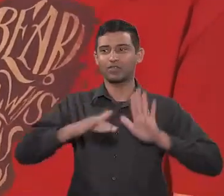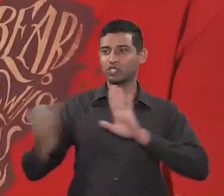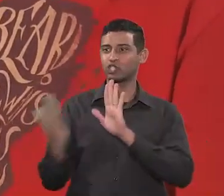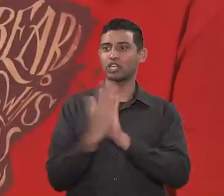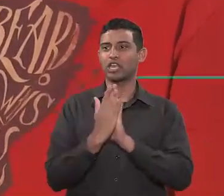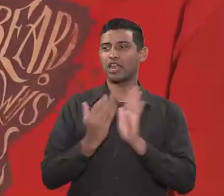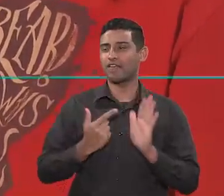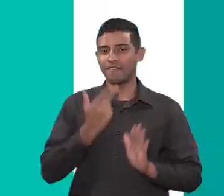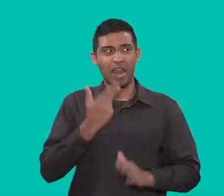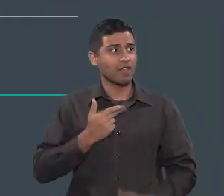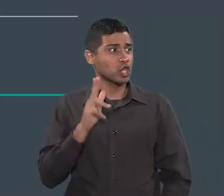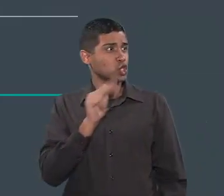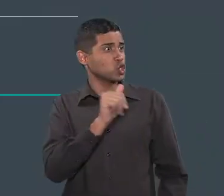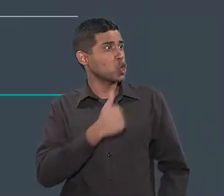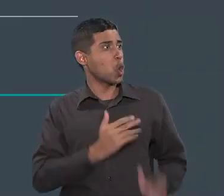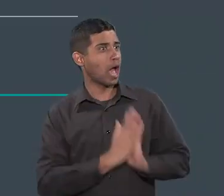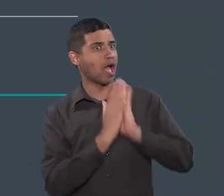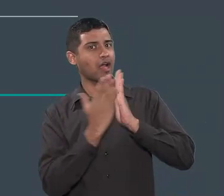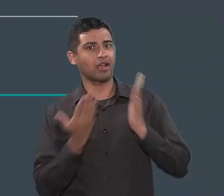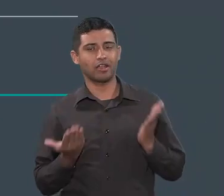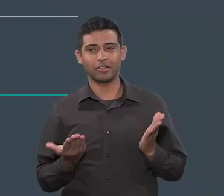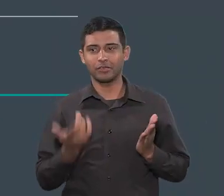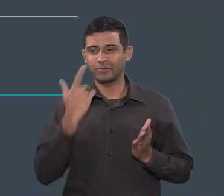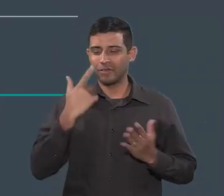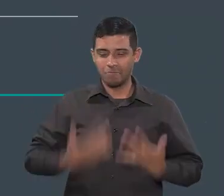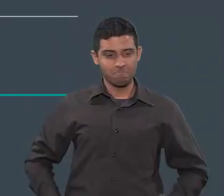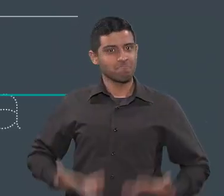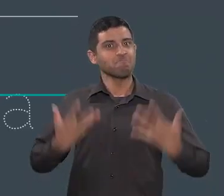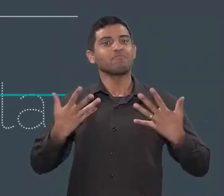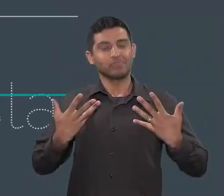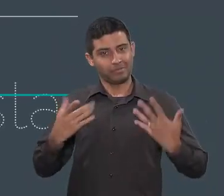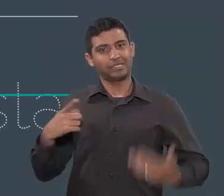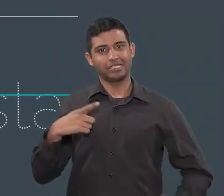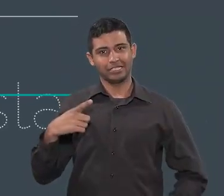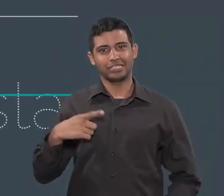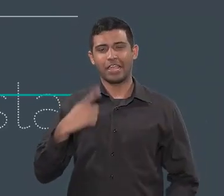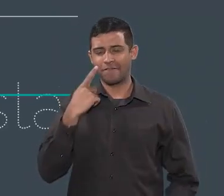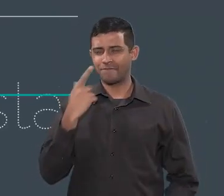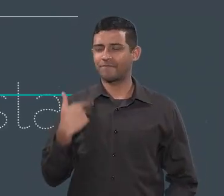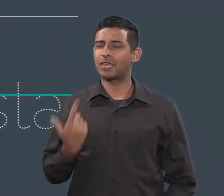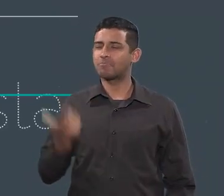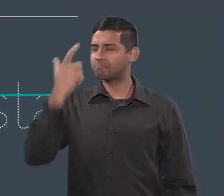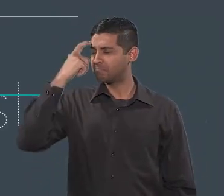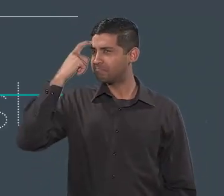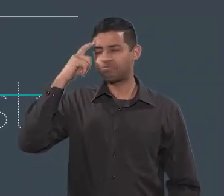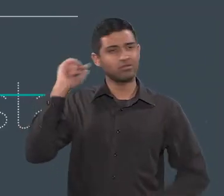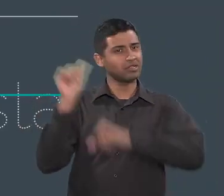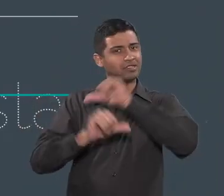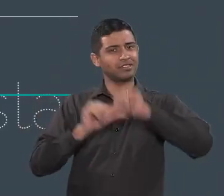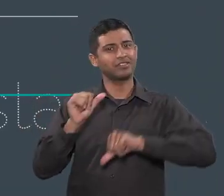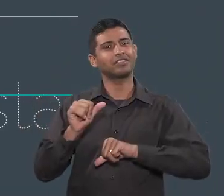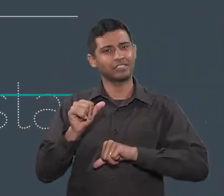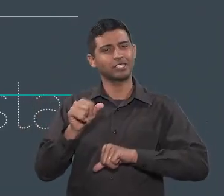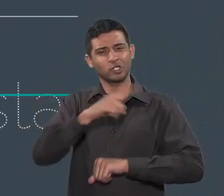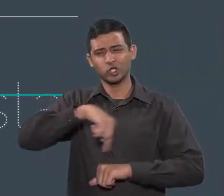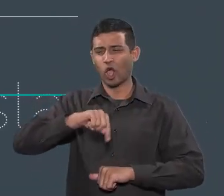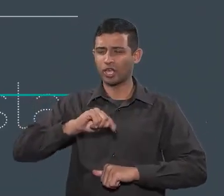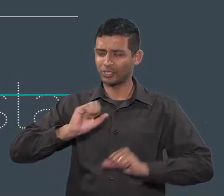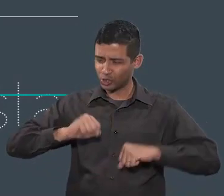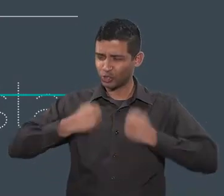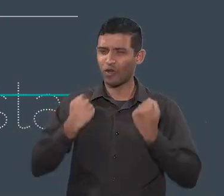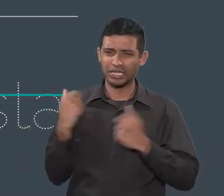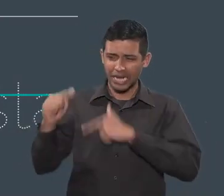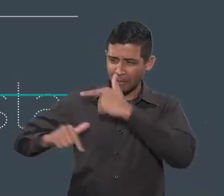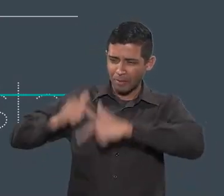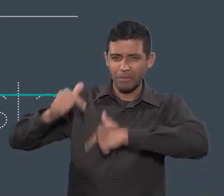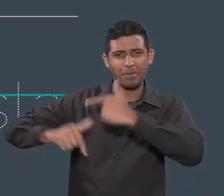fui aplaudida na minha vida, né? Vem uma autoestima, né? Isso retoma a dignidade. E é isso que a gente vai trabalhando neles ao